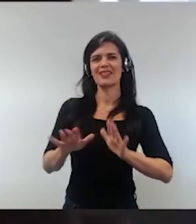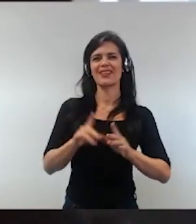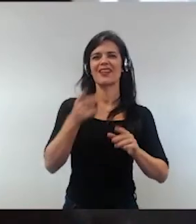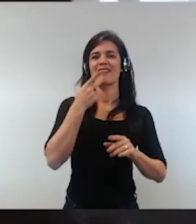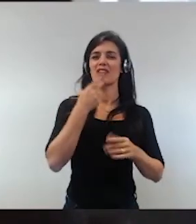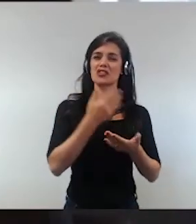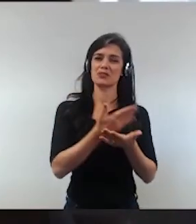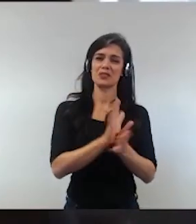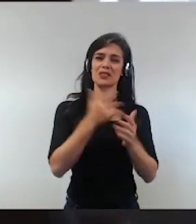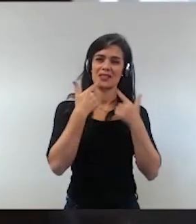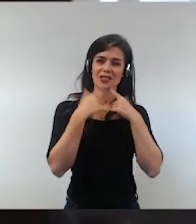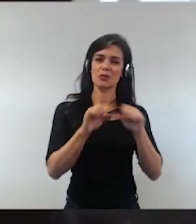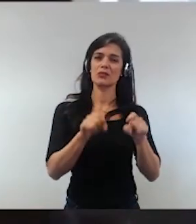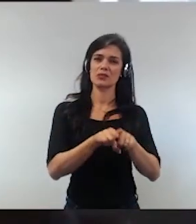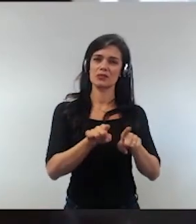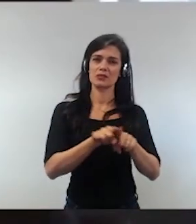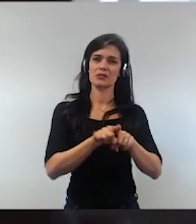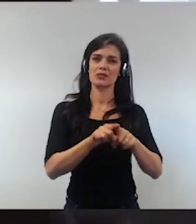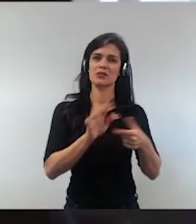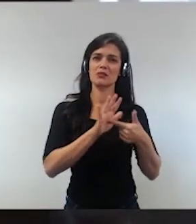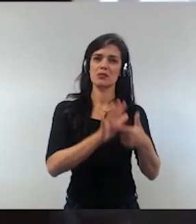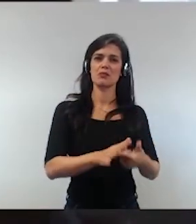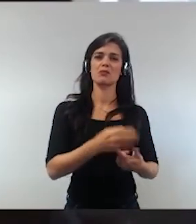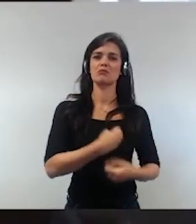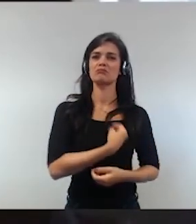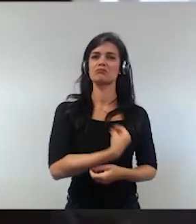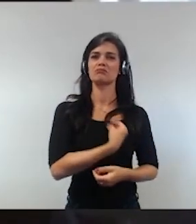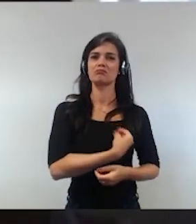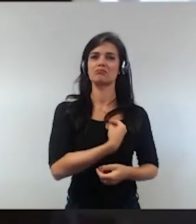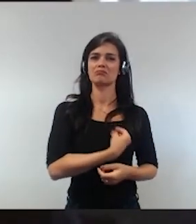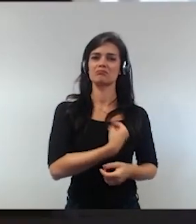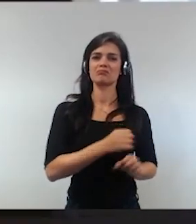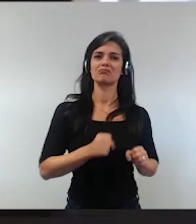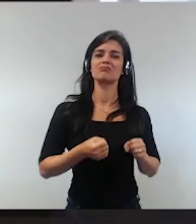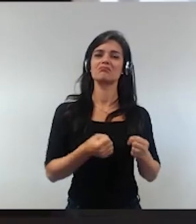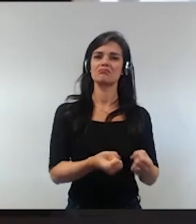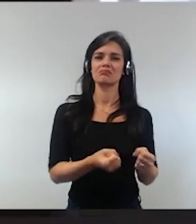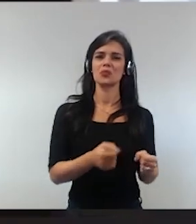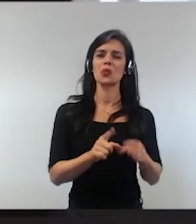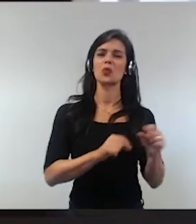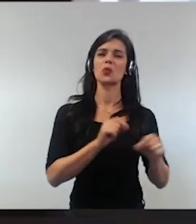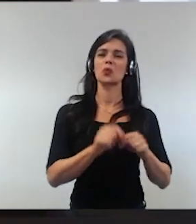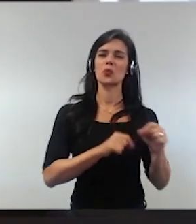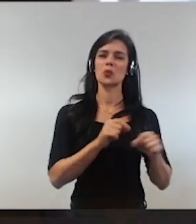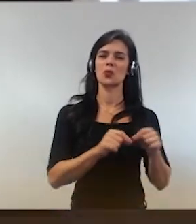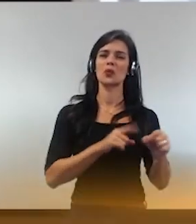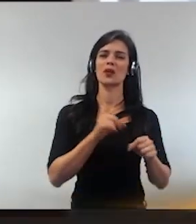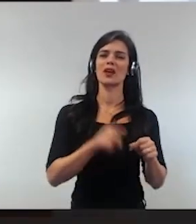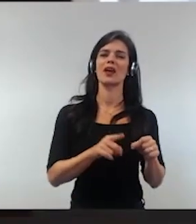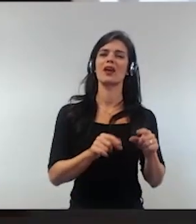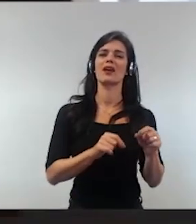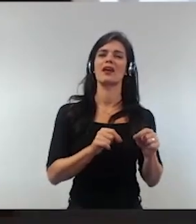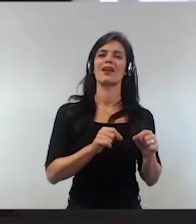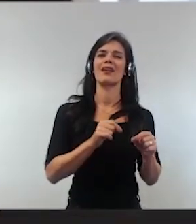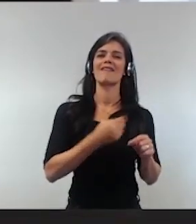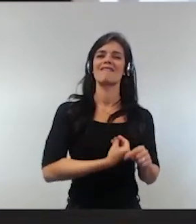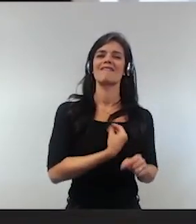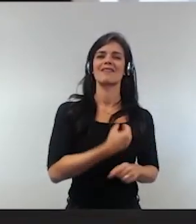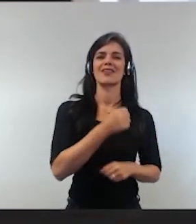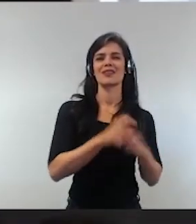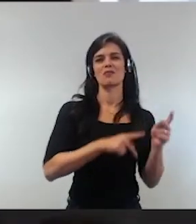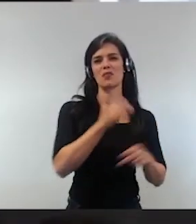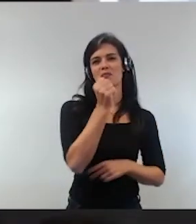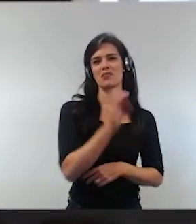linguístico, e nos mostra uma realidade muito intensa do que é realmente ser brasileiro